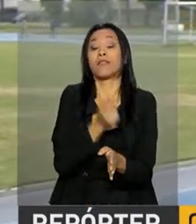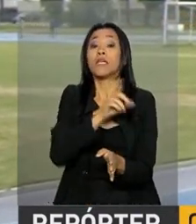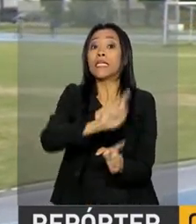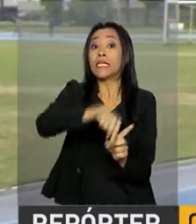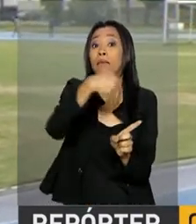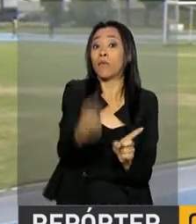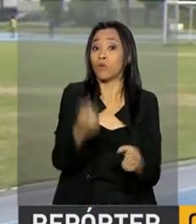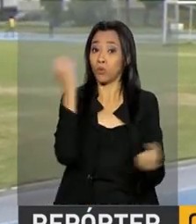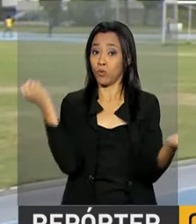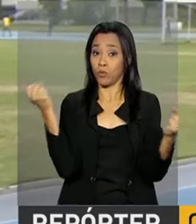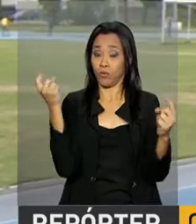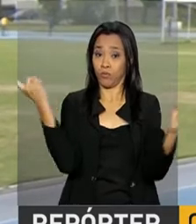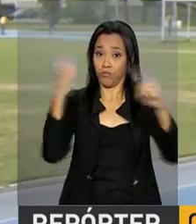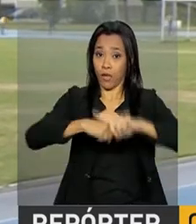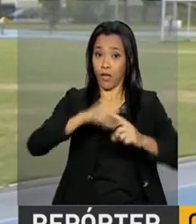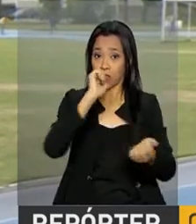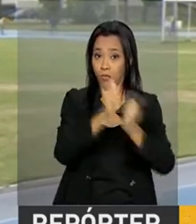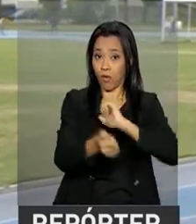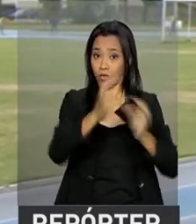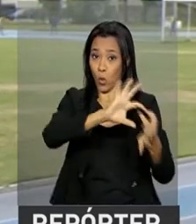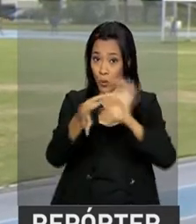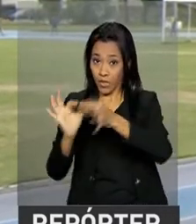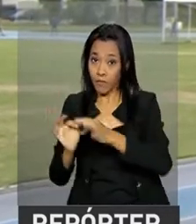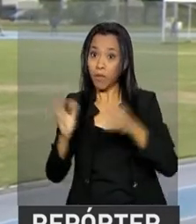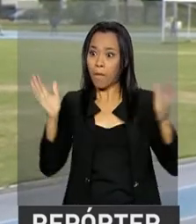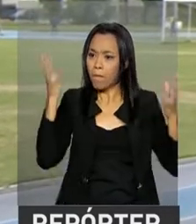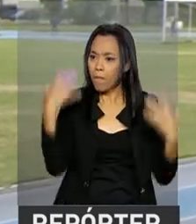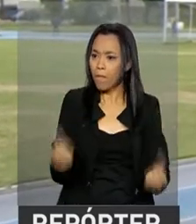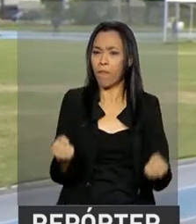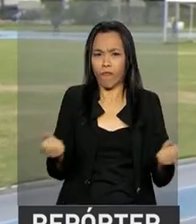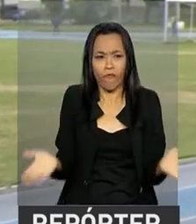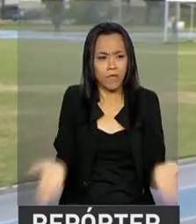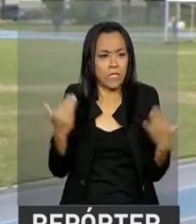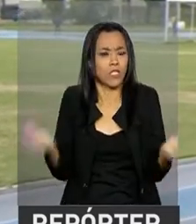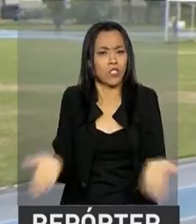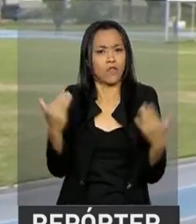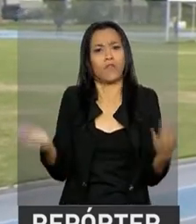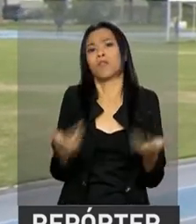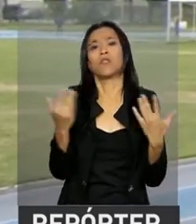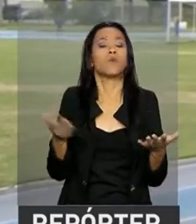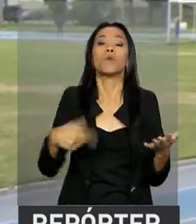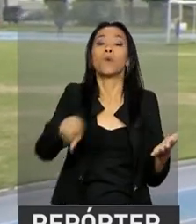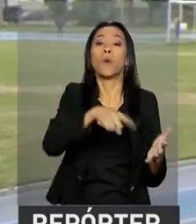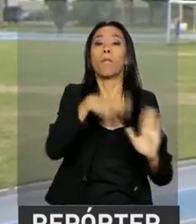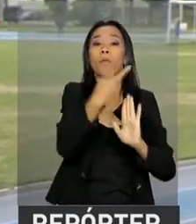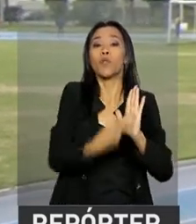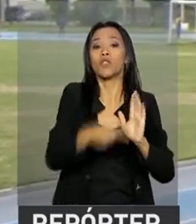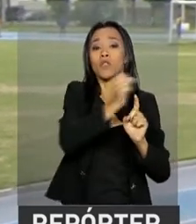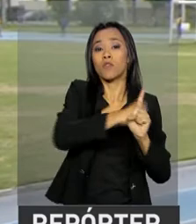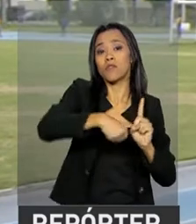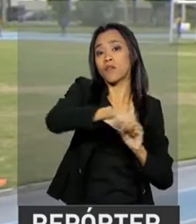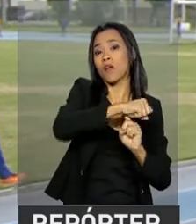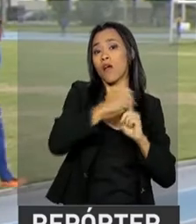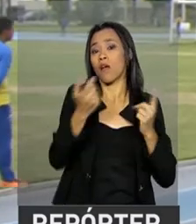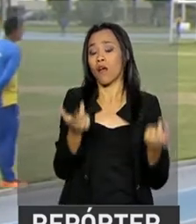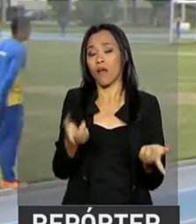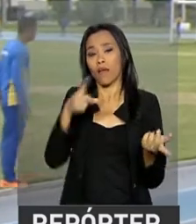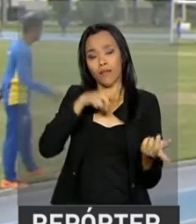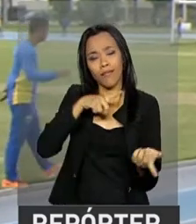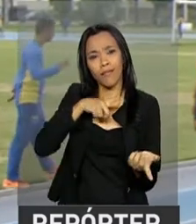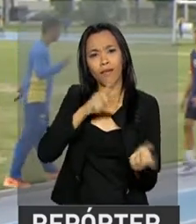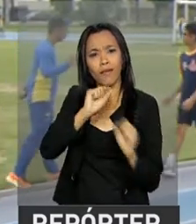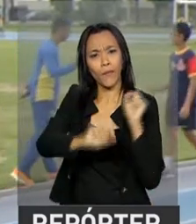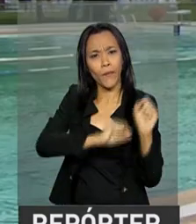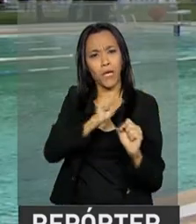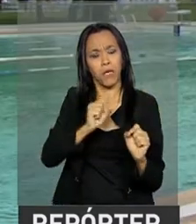olímpicos nós estamos agora buscando incentivar ainda mais a participação de crianças de projetos sociais que sem um viés por o